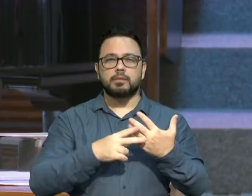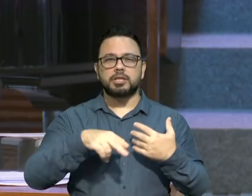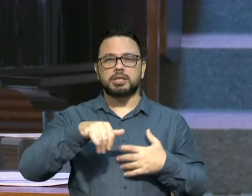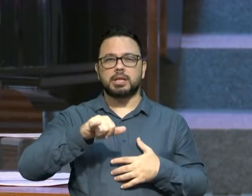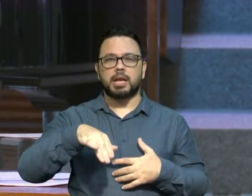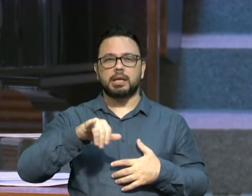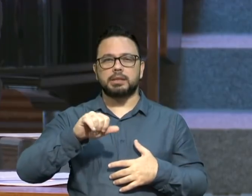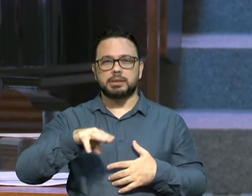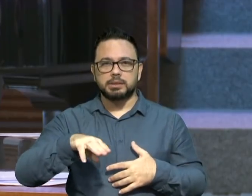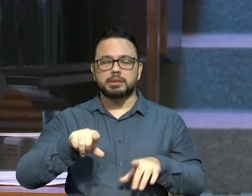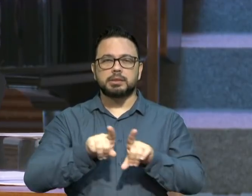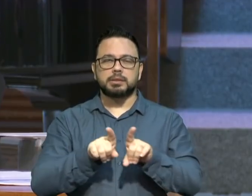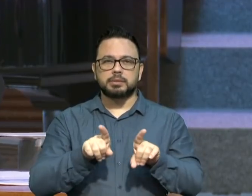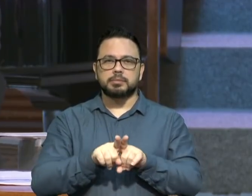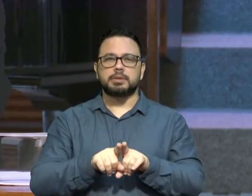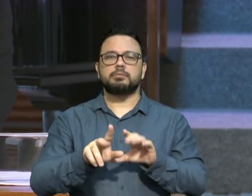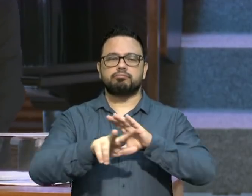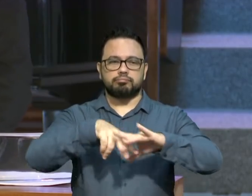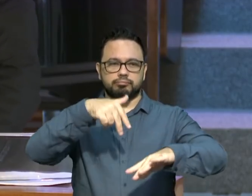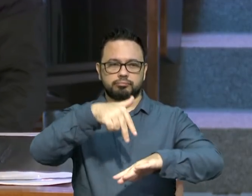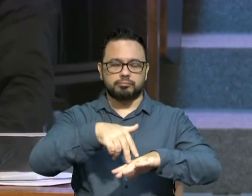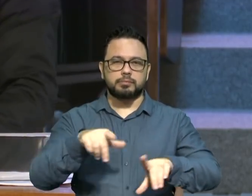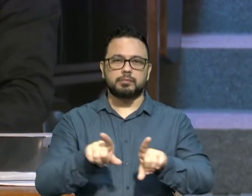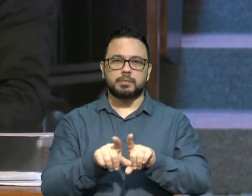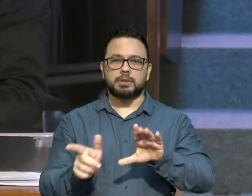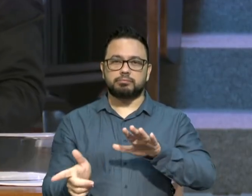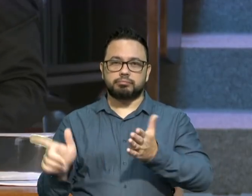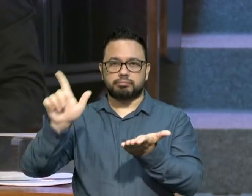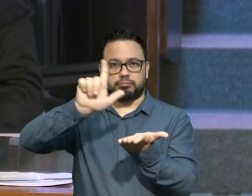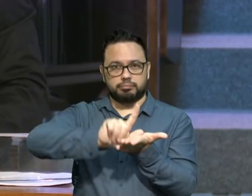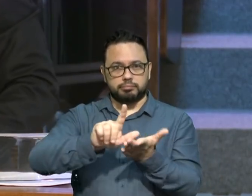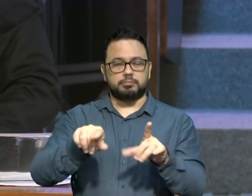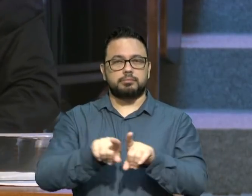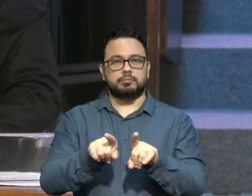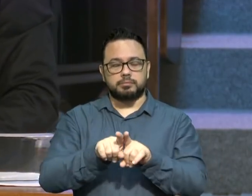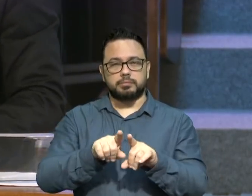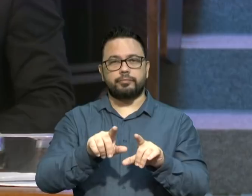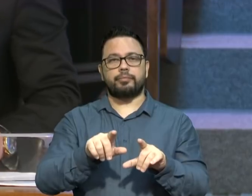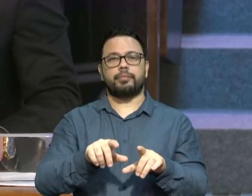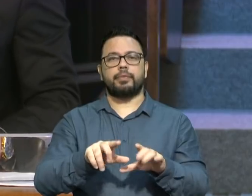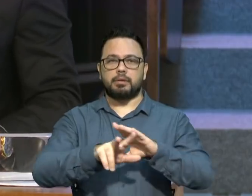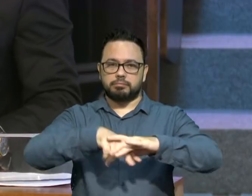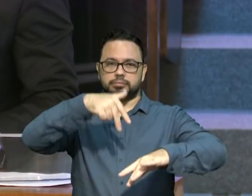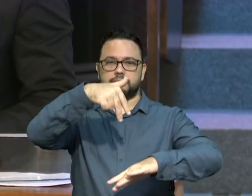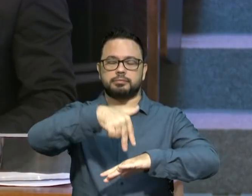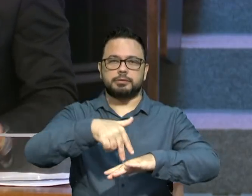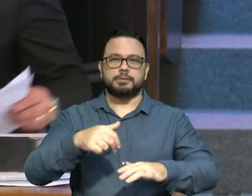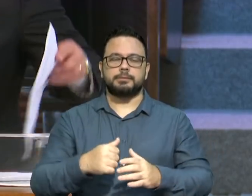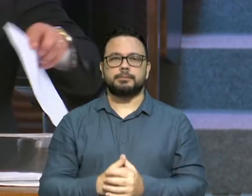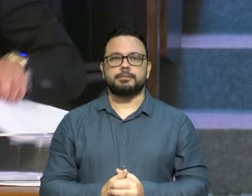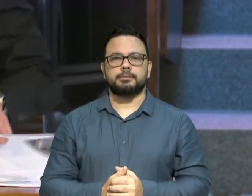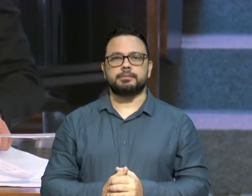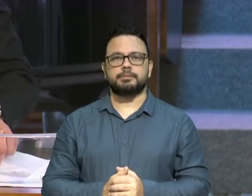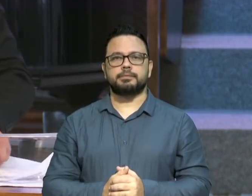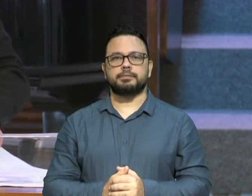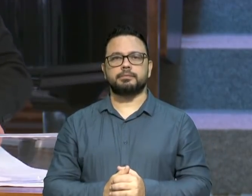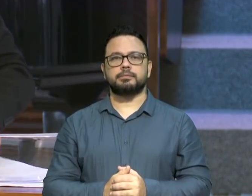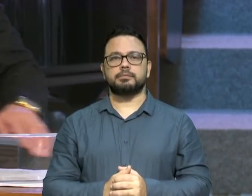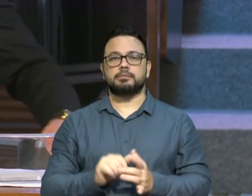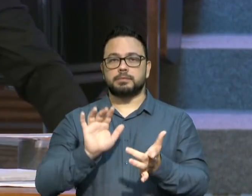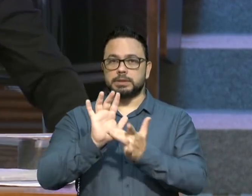7 13 a 15 EA ressurreição de Lázaro São João 11 43 e 44 Cristo